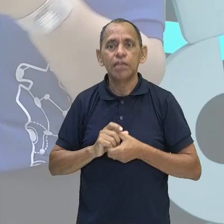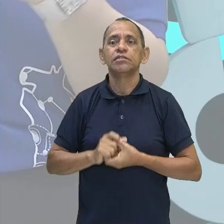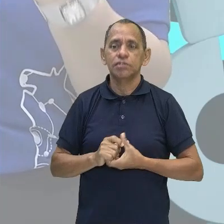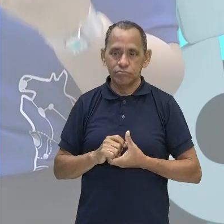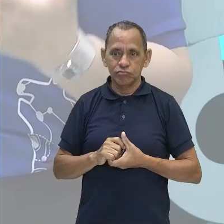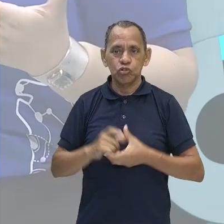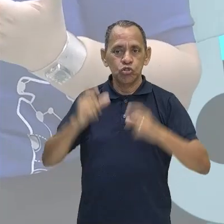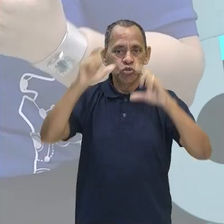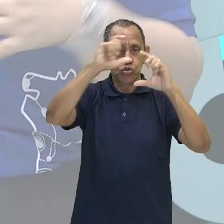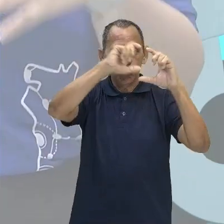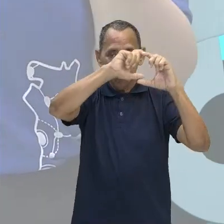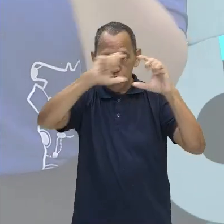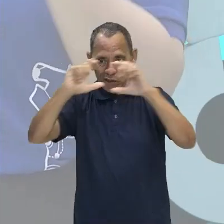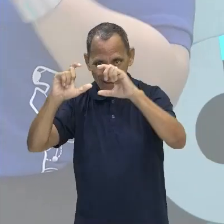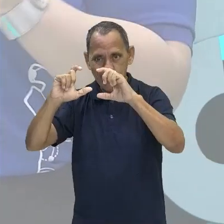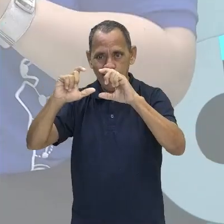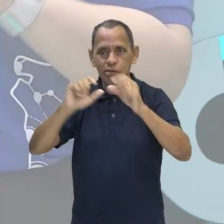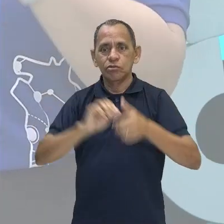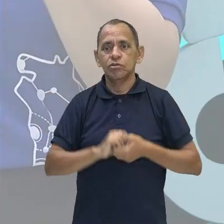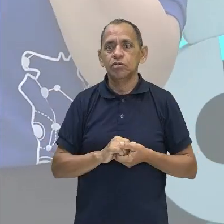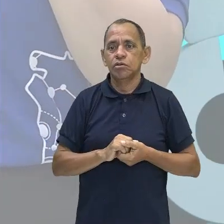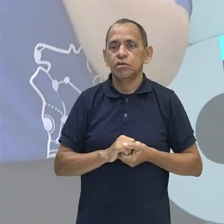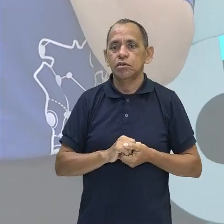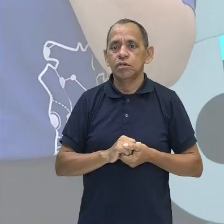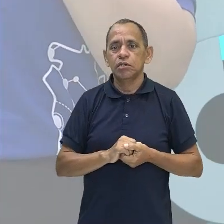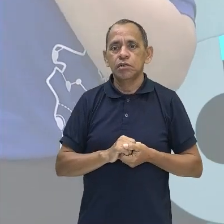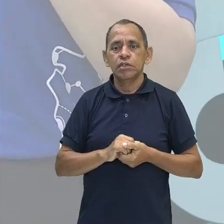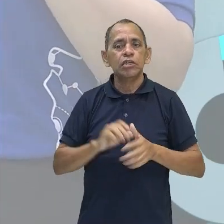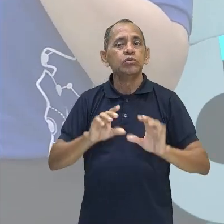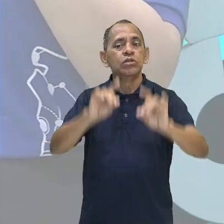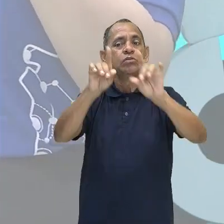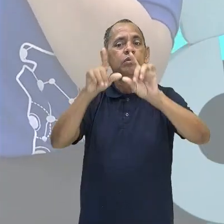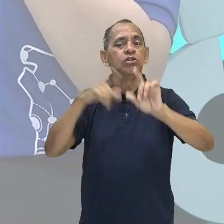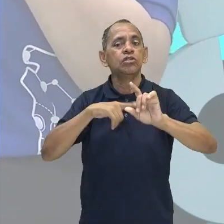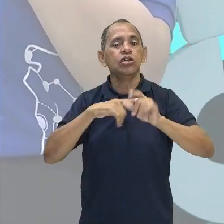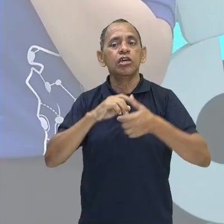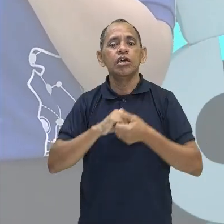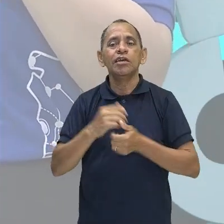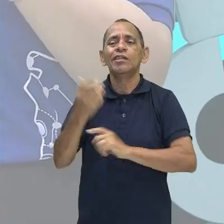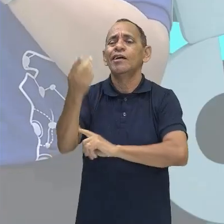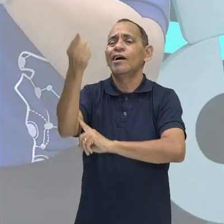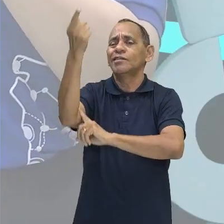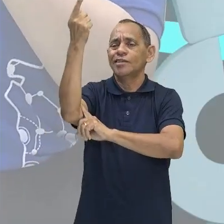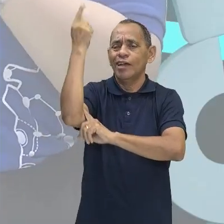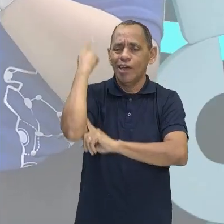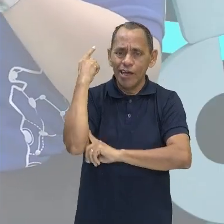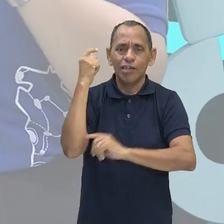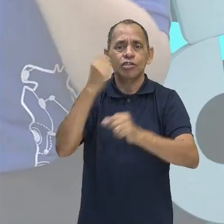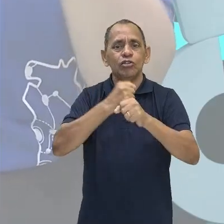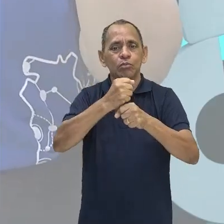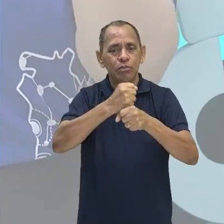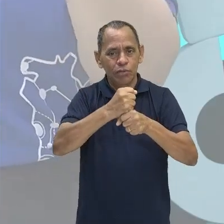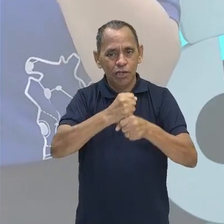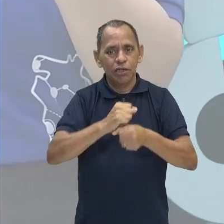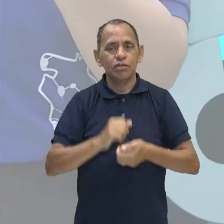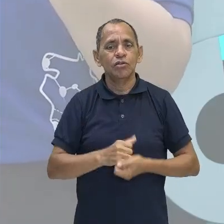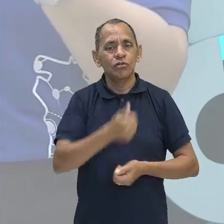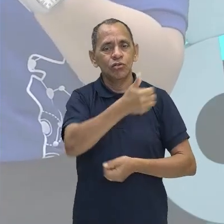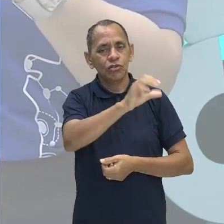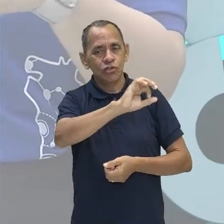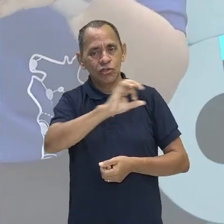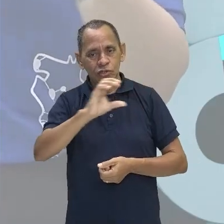Tem muitos desenhos animados, especialmente aqueles ali da década de 1990, 1980, em